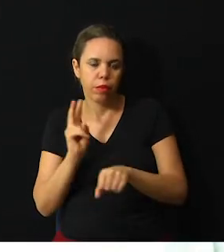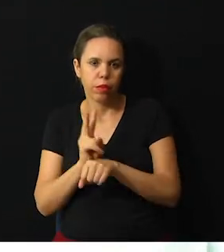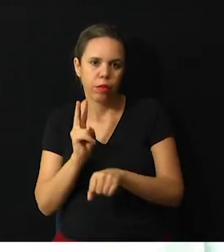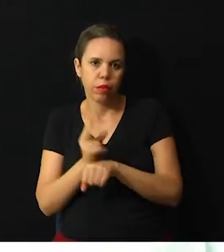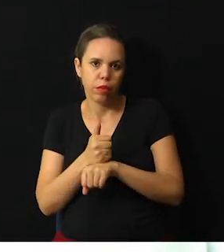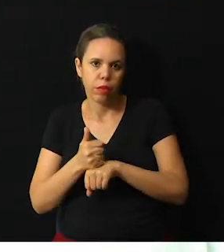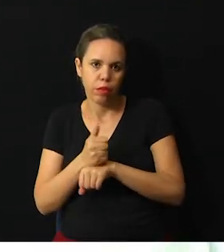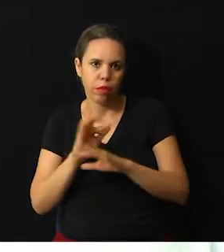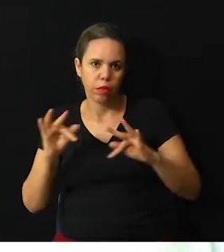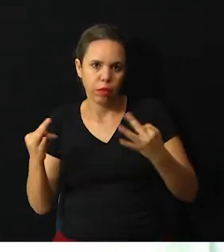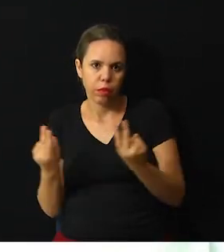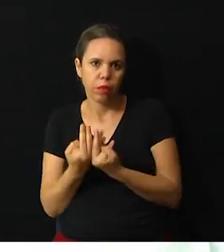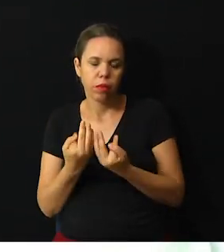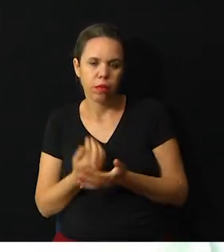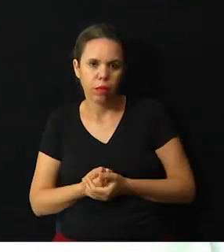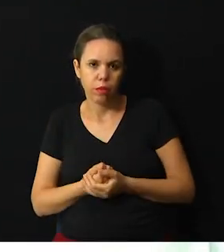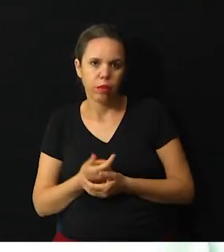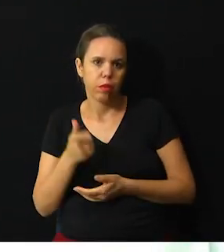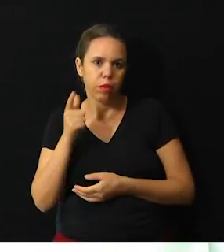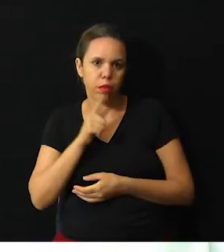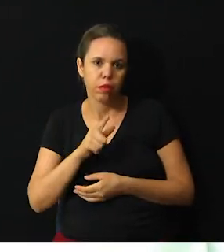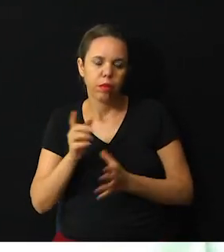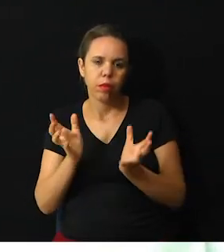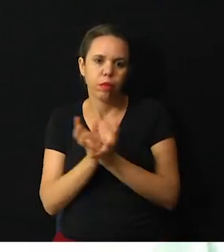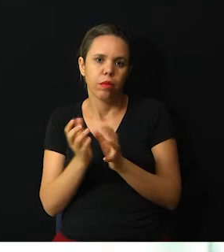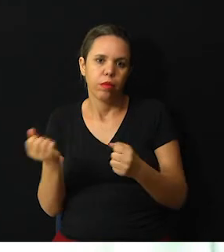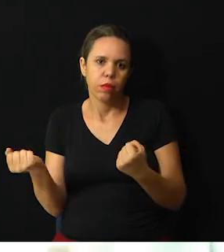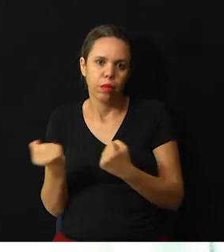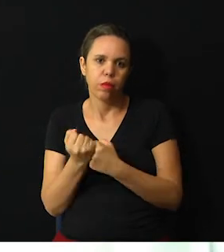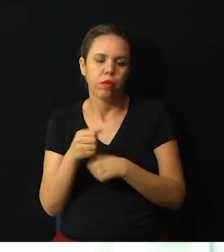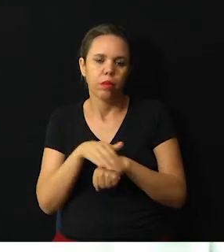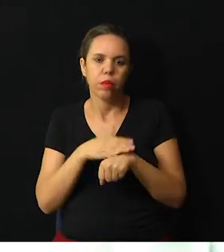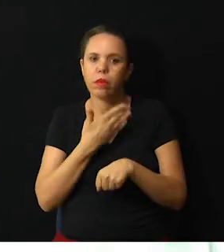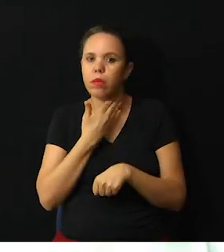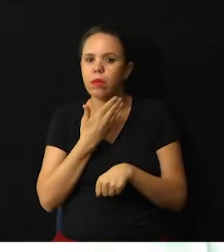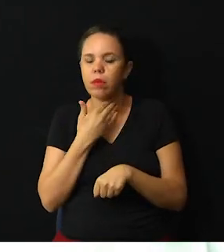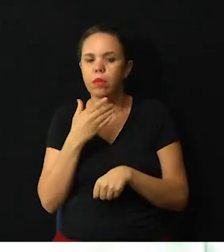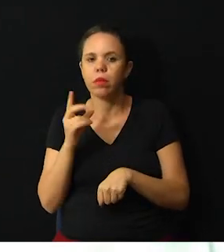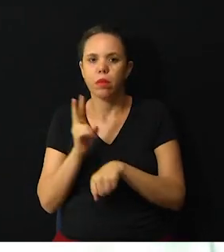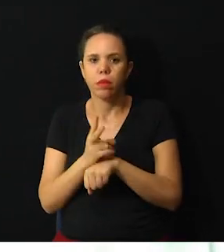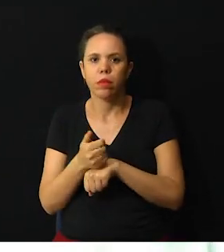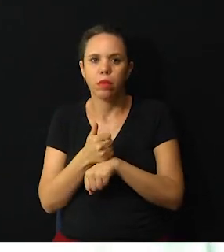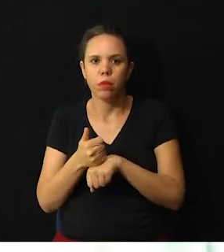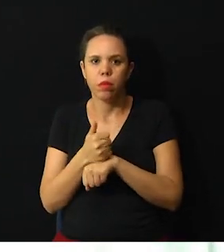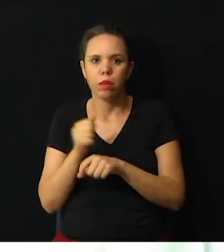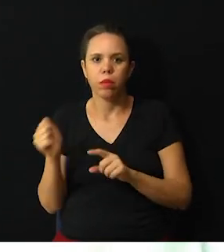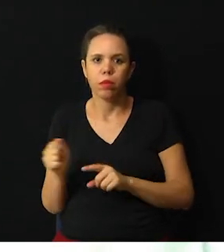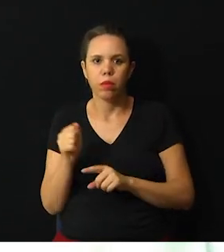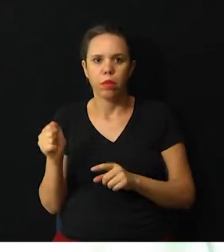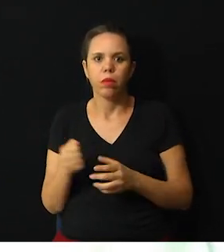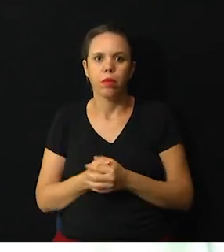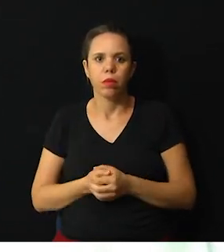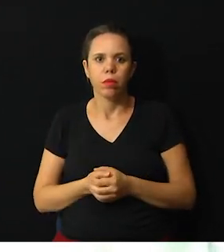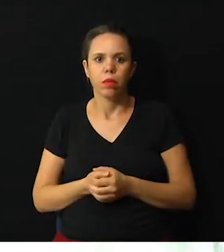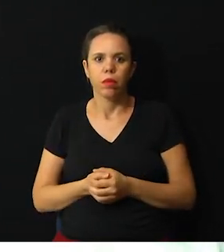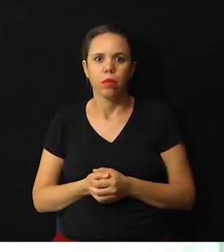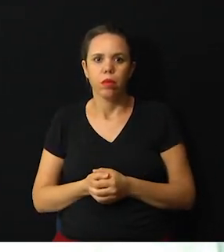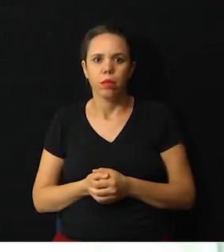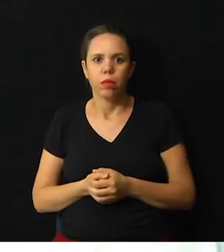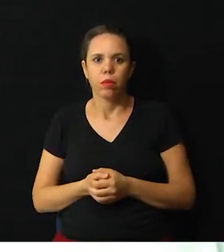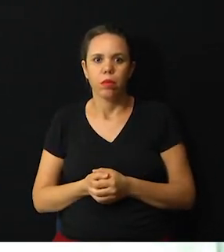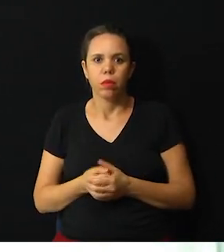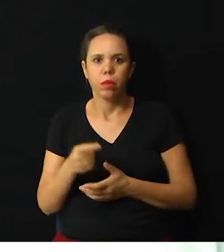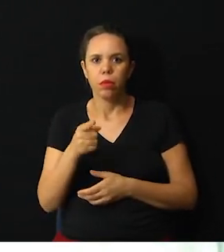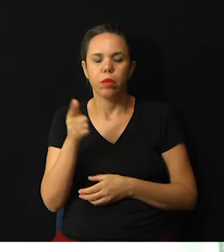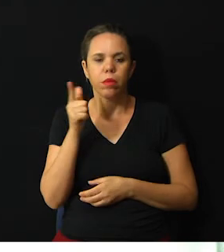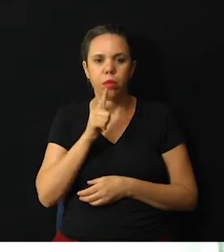os cuidadores familiares e as famílias consigam ter uma rede de apoio, conversem com outros cuidadores, associações, etc.,